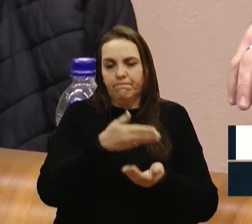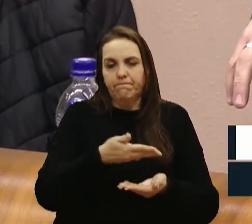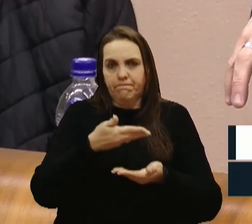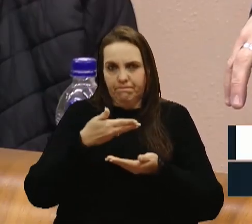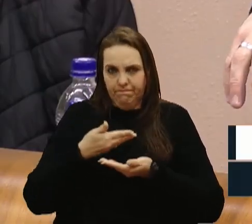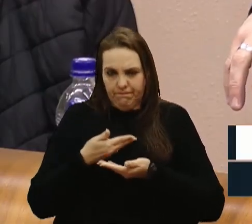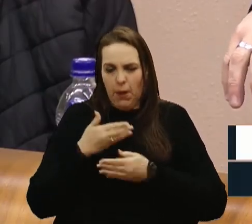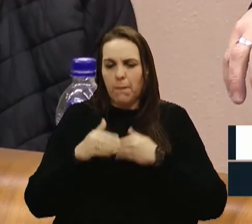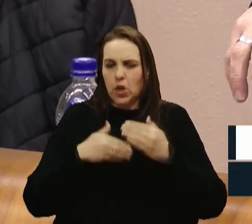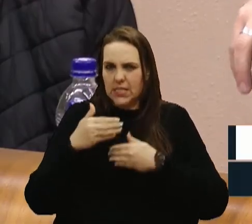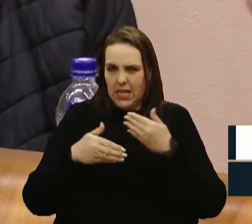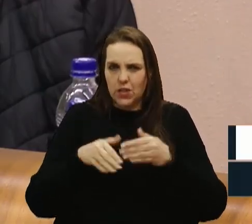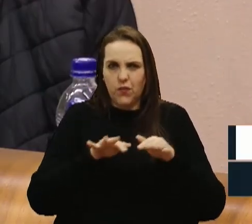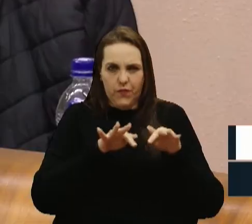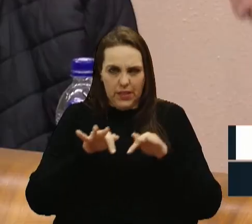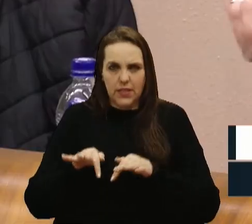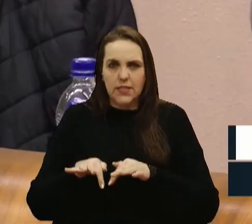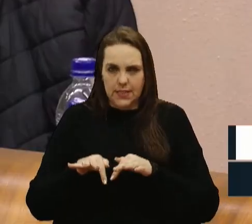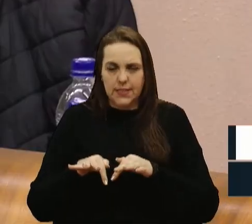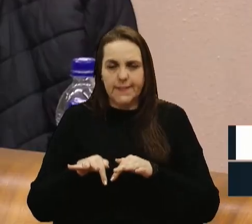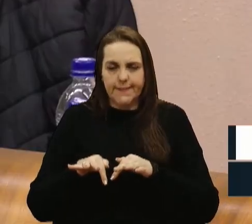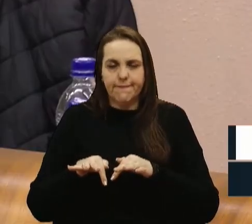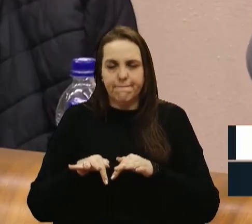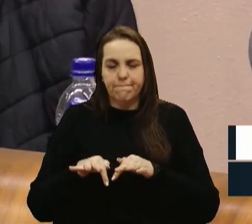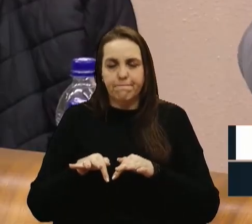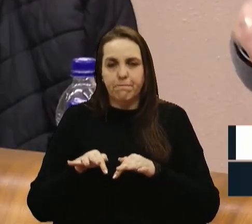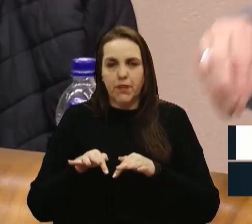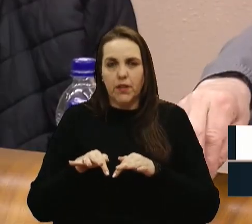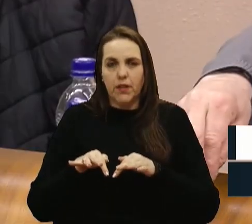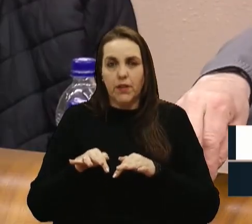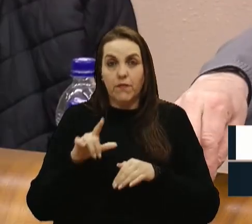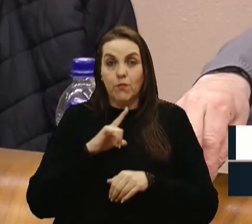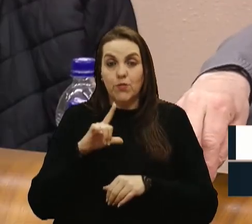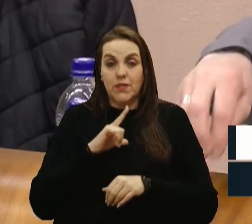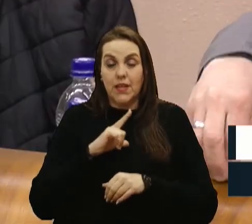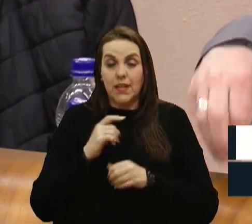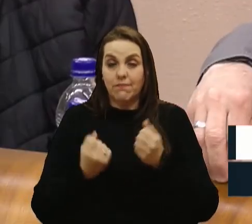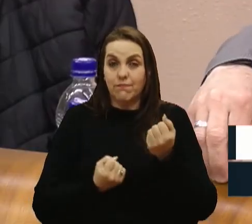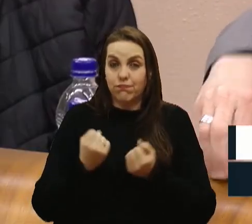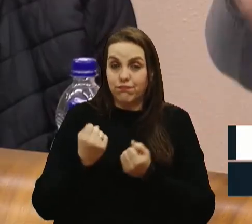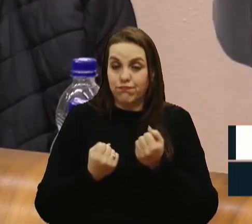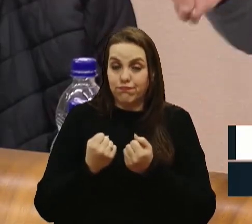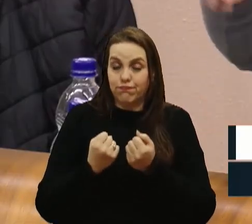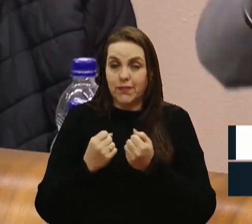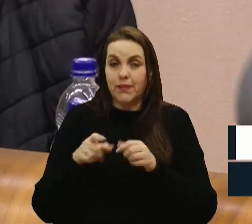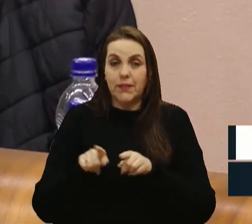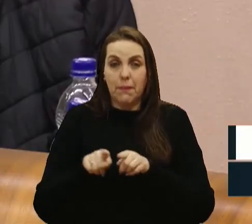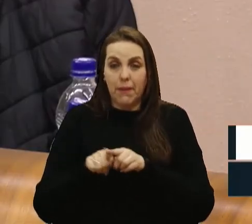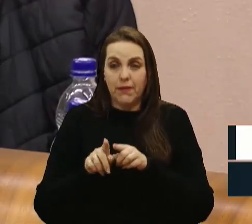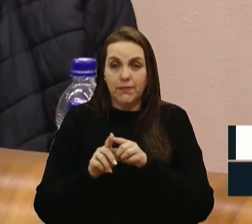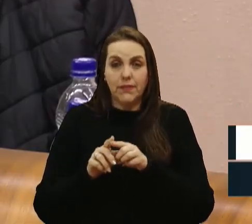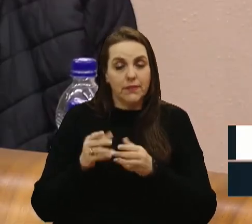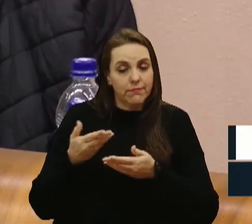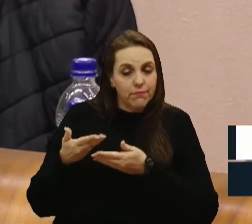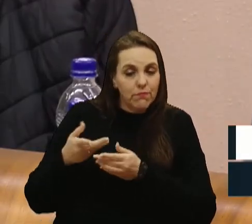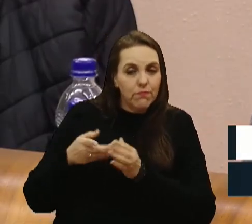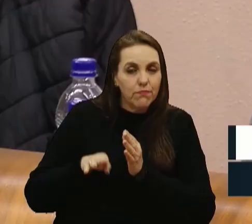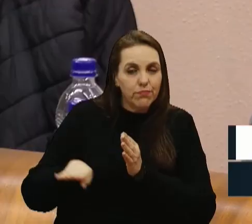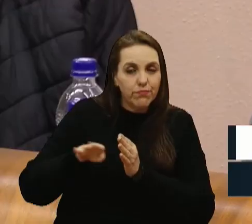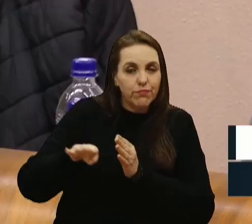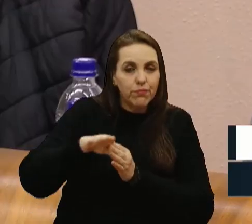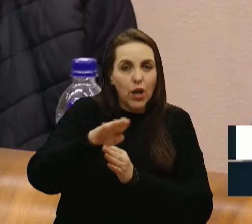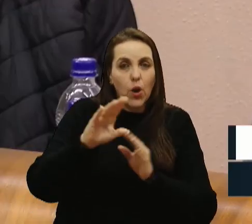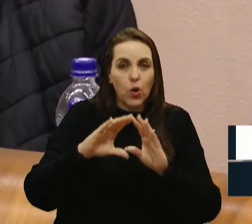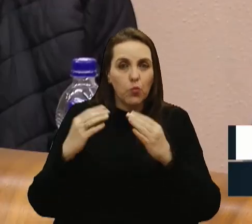já em processo de finalização, vereador Fiuza, nós vamos ter uma van, um CRAS móvel, volante, para atender também essas comunidades